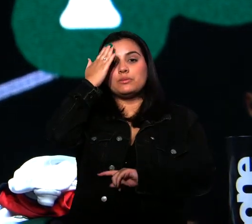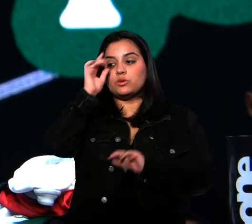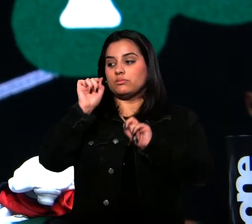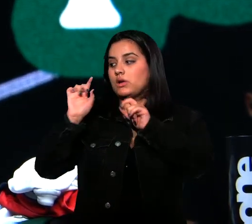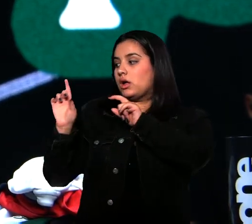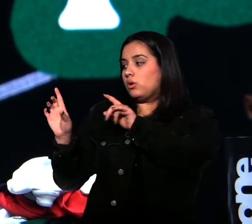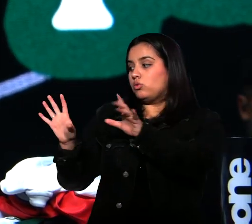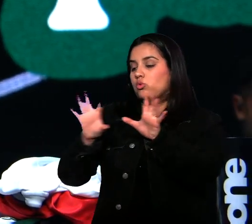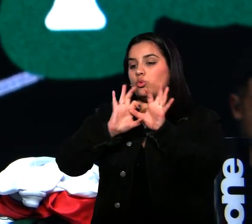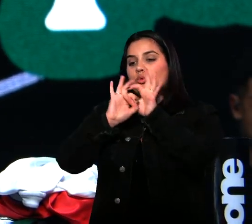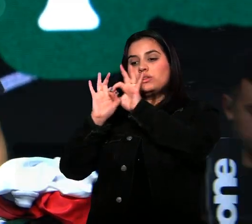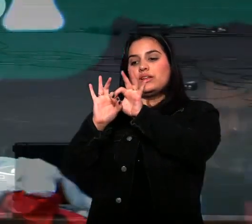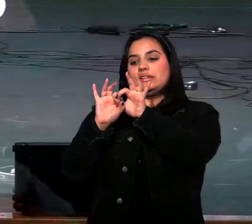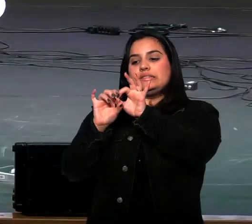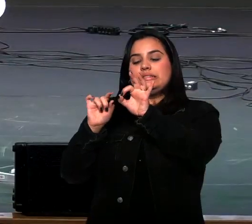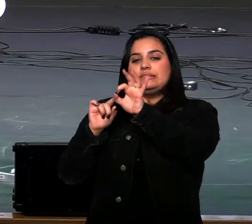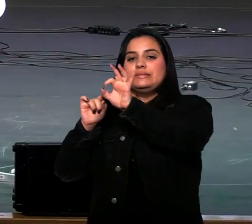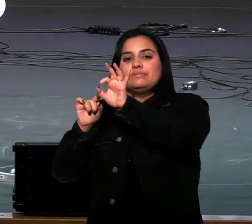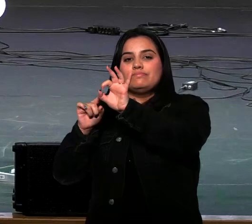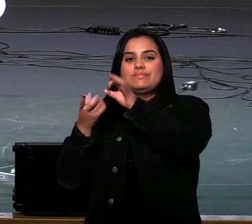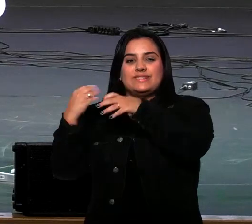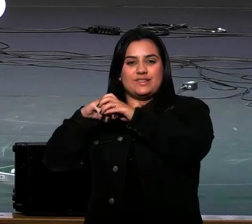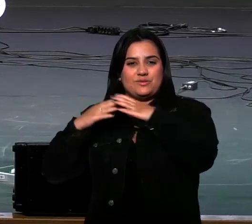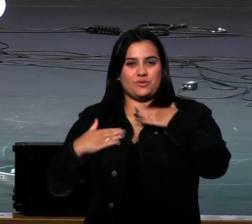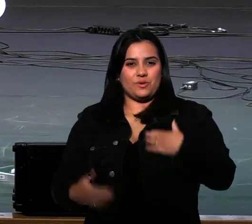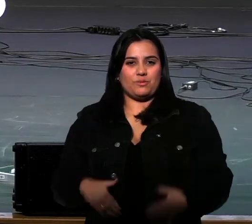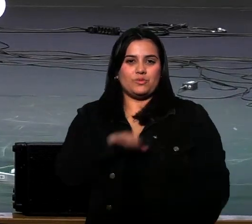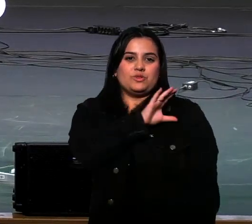corpo de Cristo, ela é muito difícil de ser vivida.